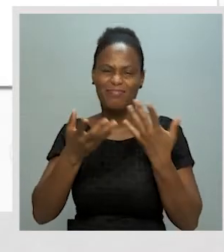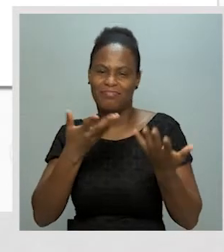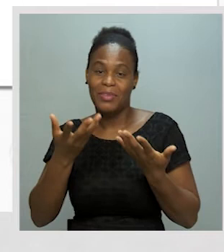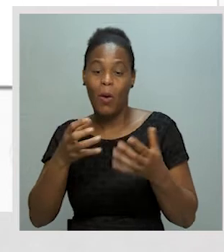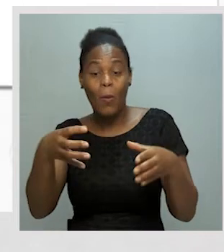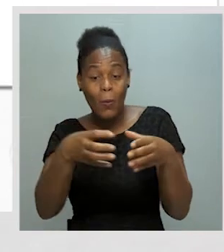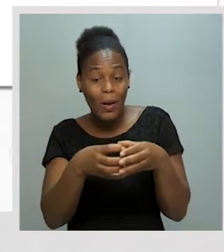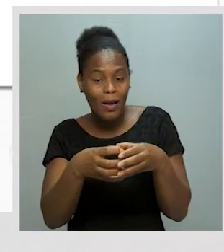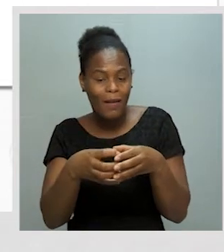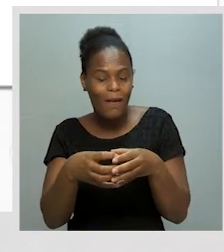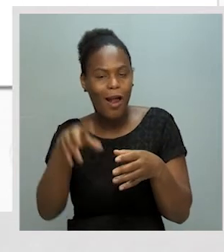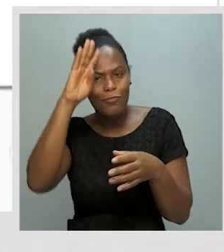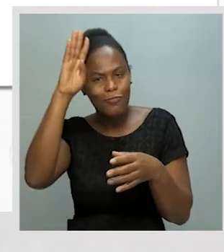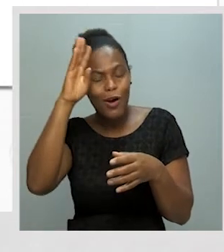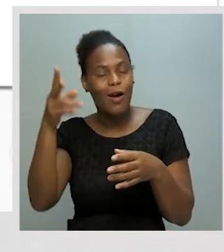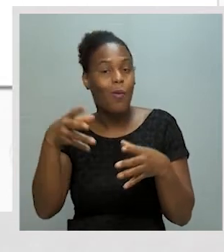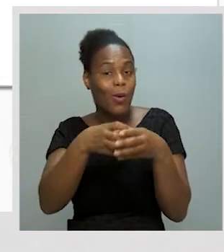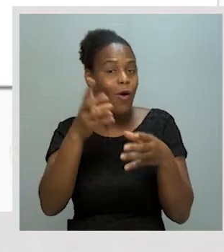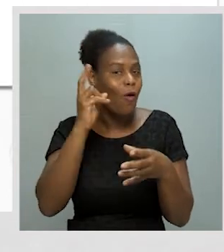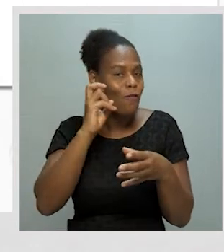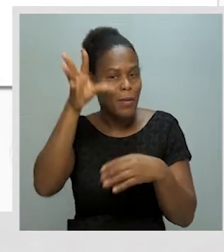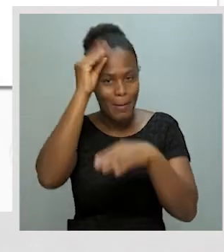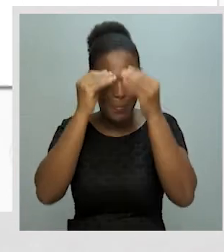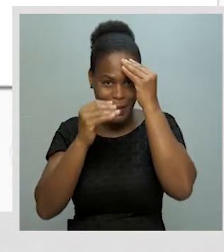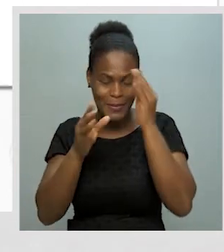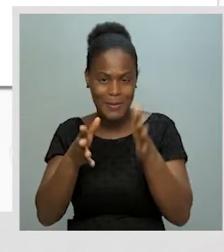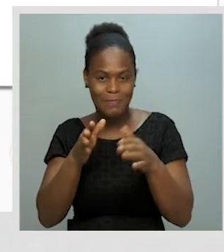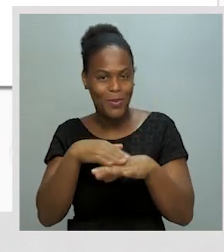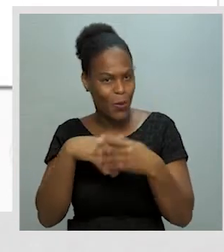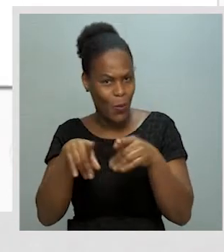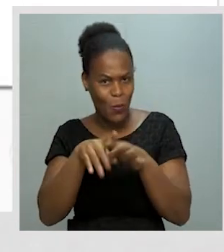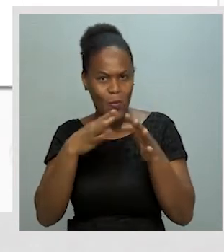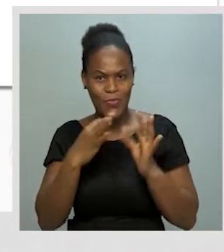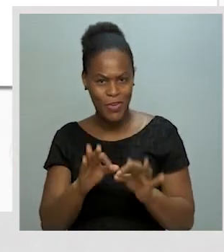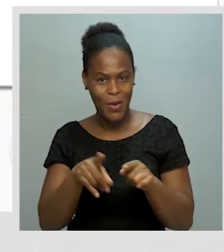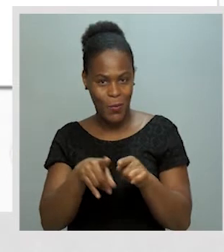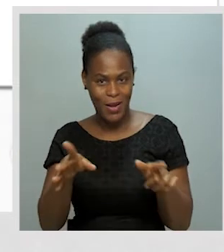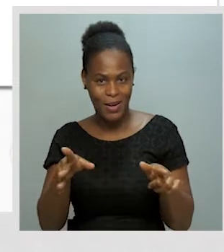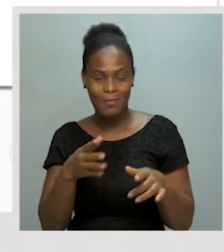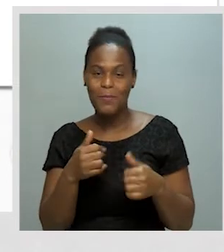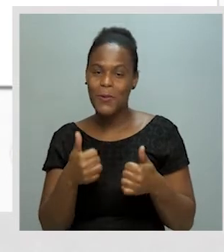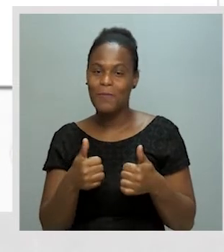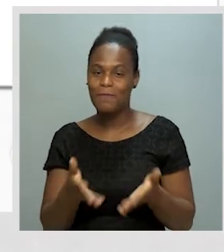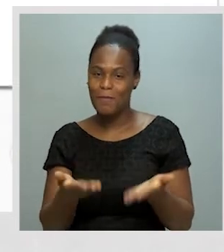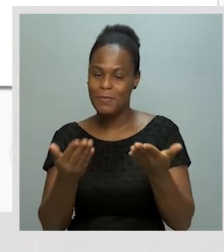enquanto a comunidade ouve e aprende. Fizeram assim? Muito bem. Então vamos lá,